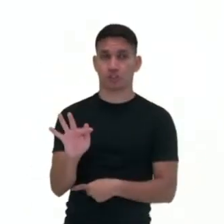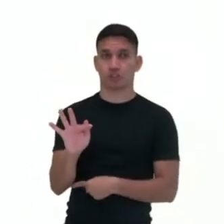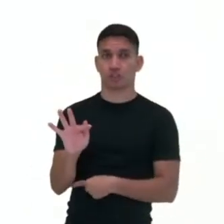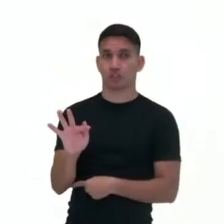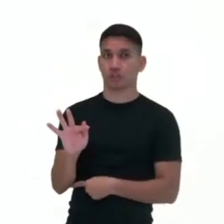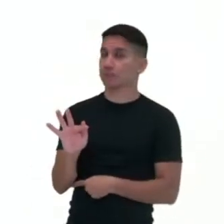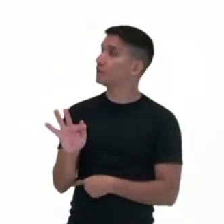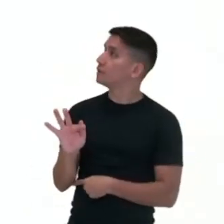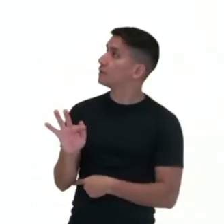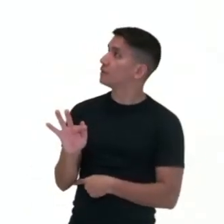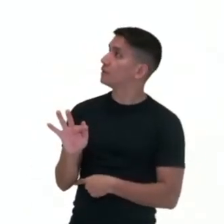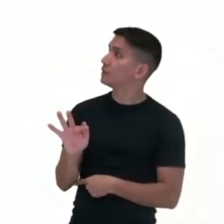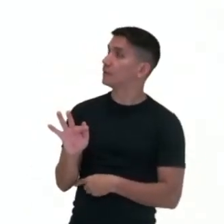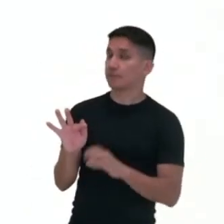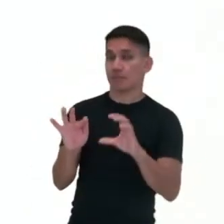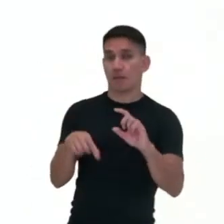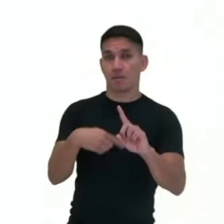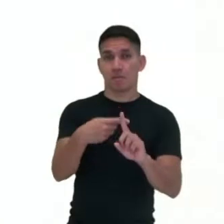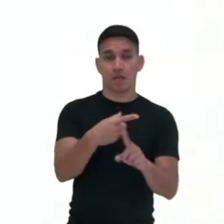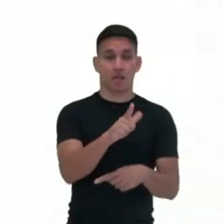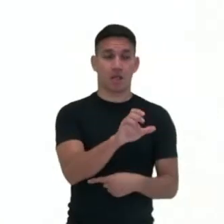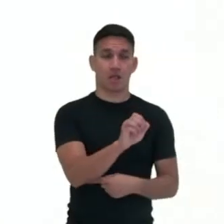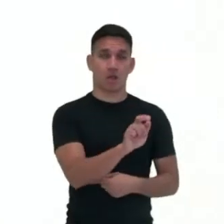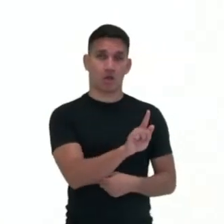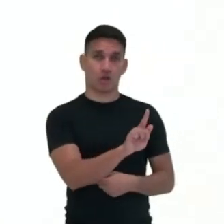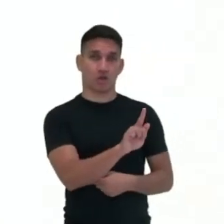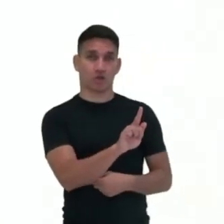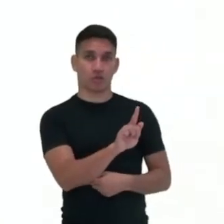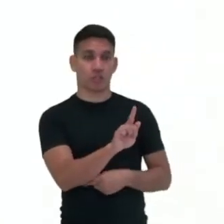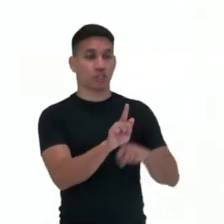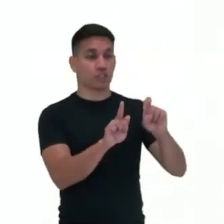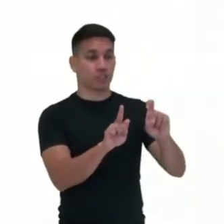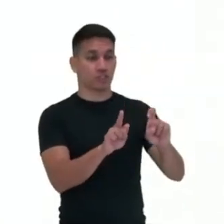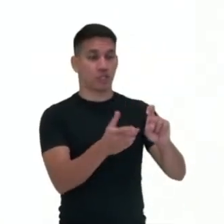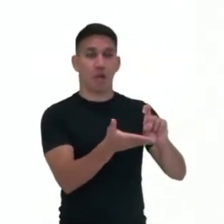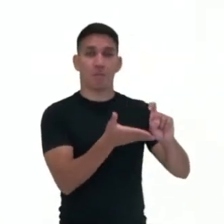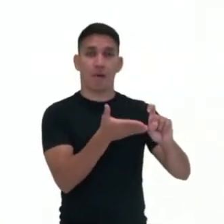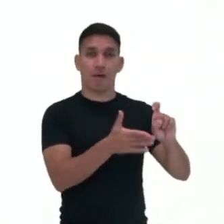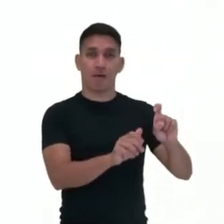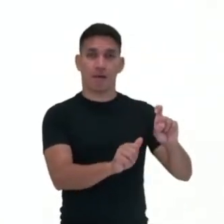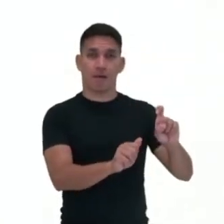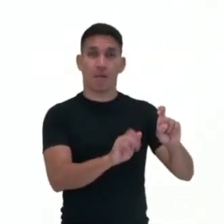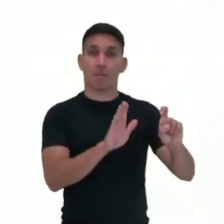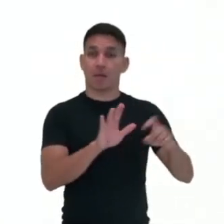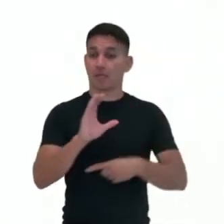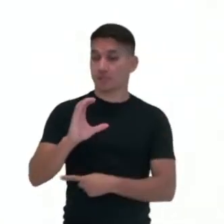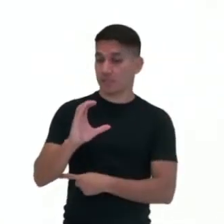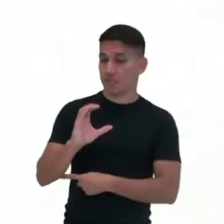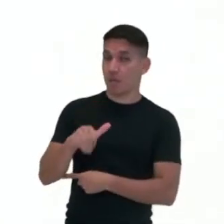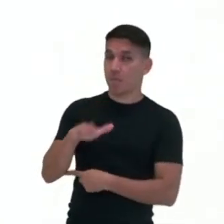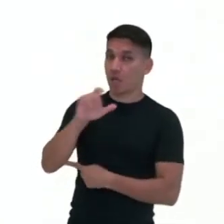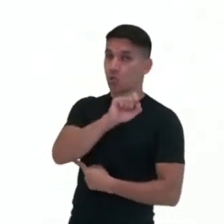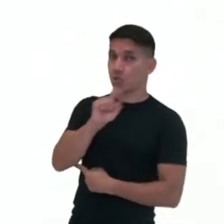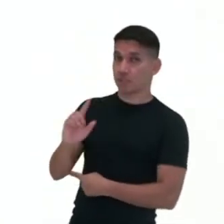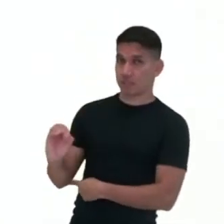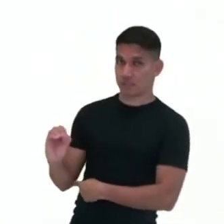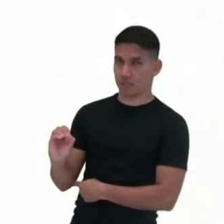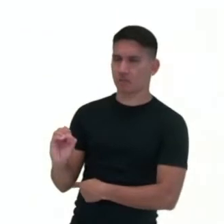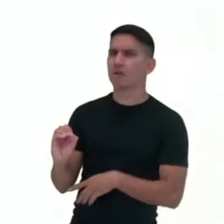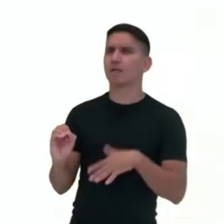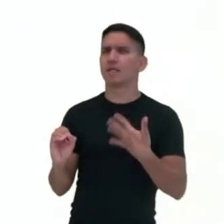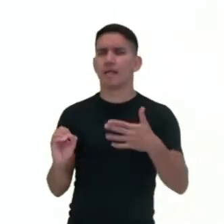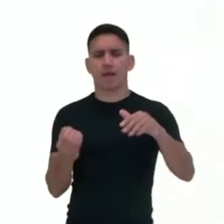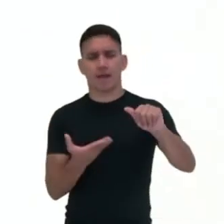a c mais log de x na base a, com o c maior do que zero. O valor de